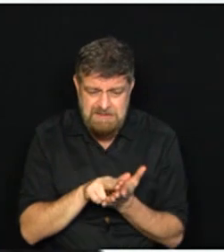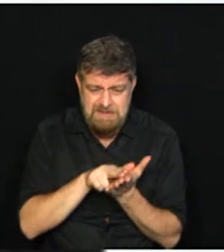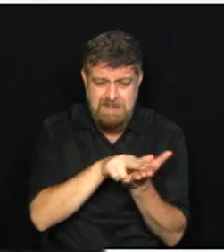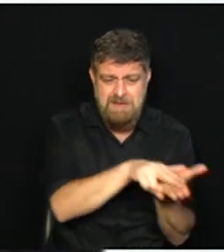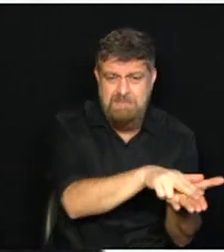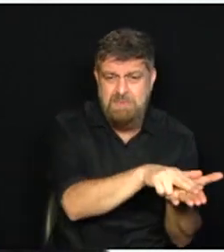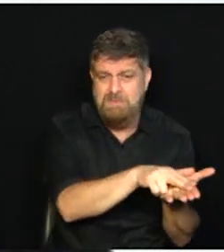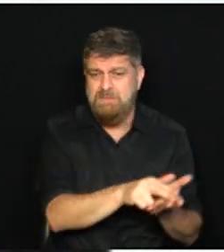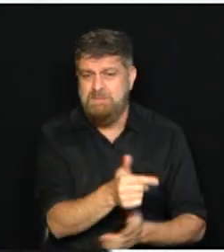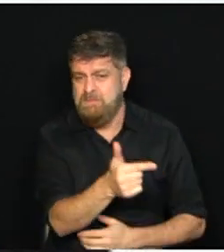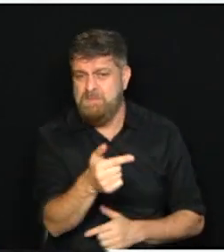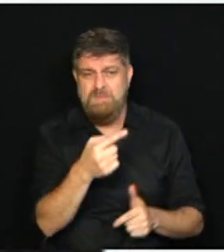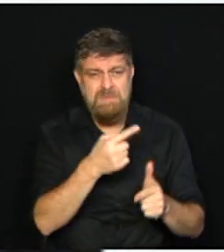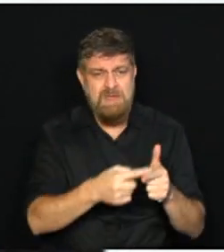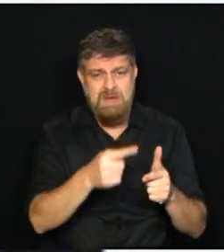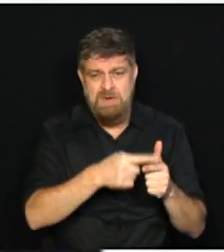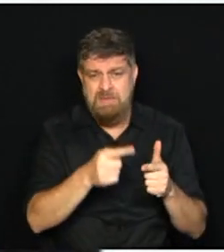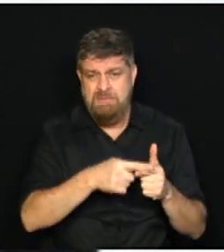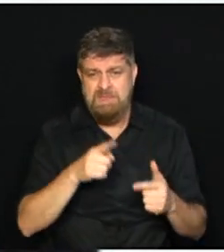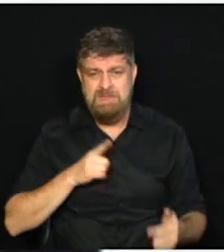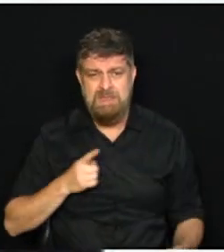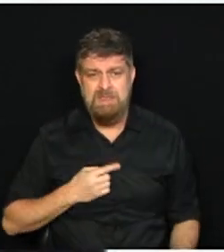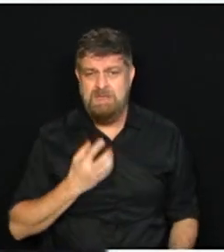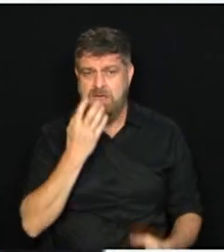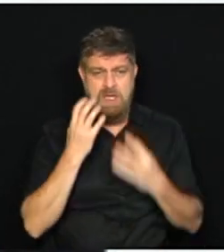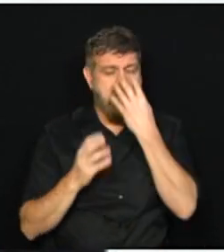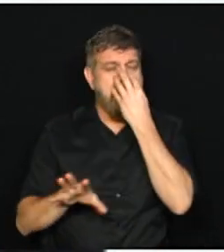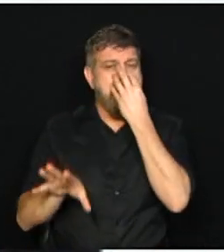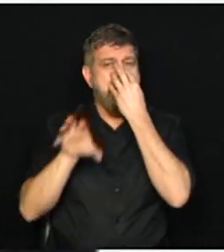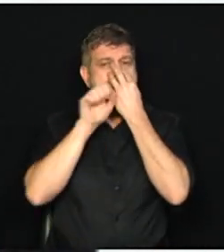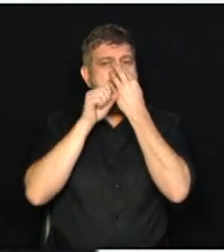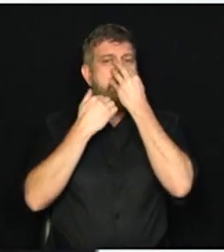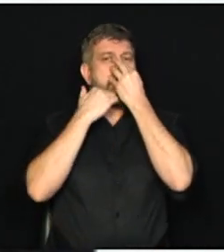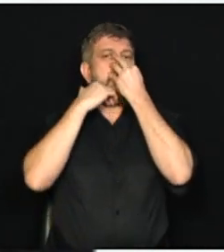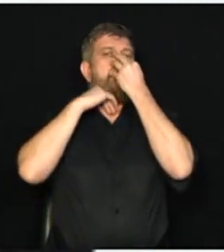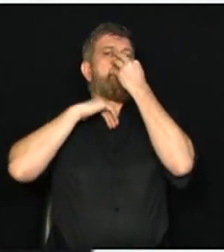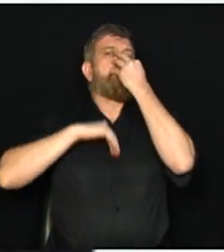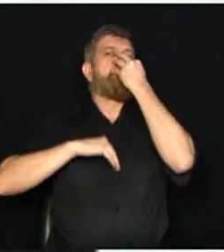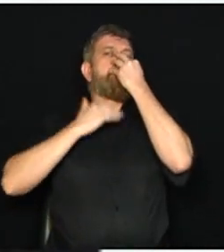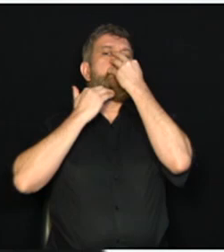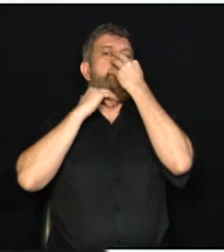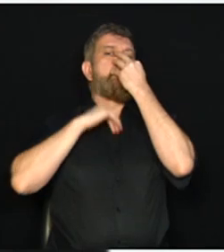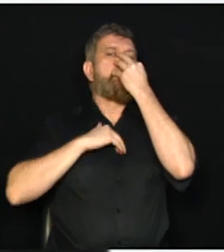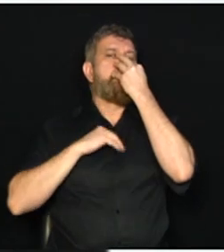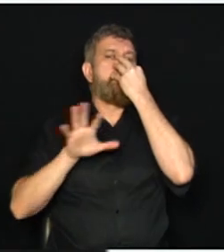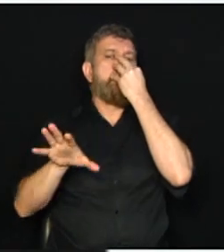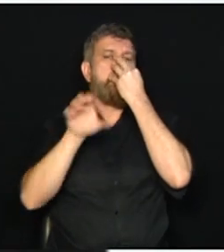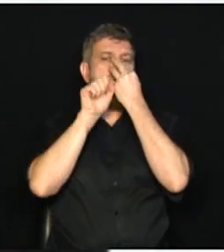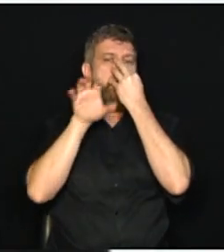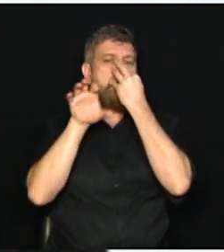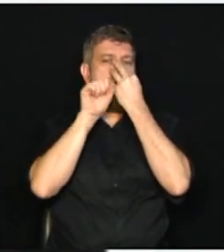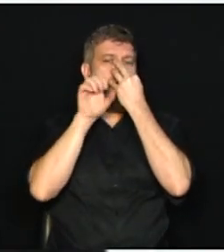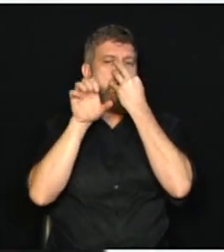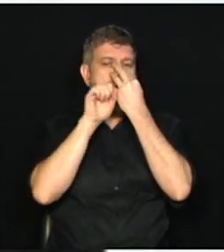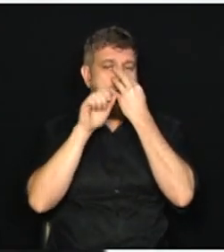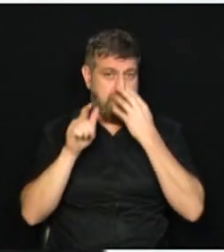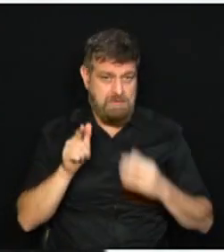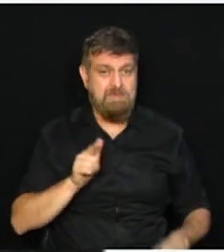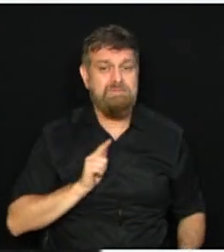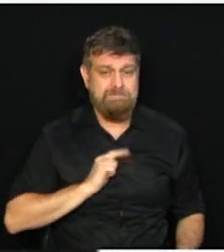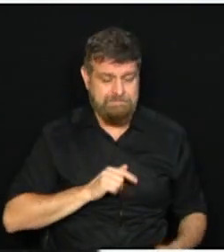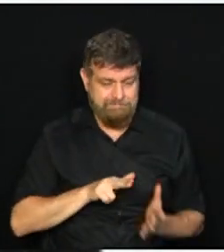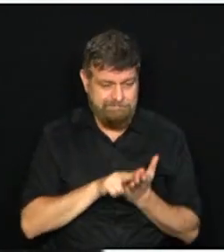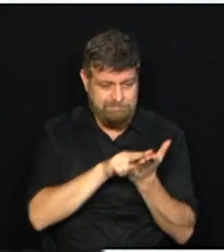tendo muitos problemas de manter pacientes entubados fora dos leitos devidos, mas é uma situação que na sexta-feira